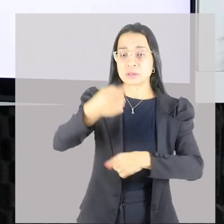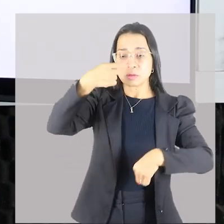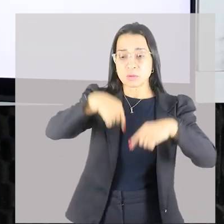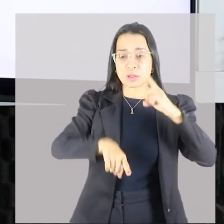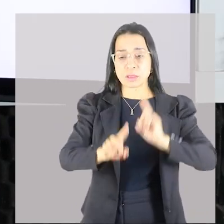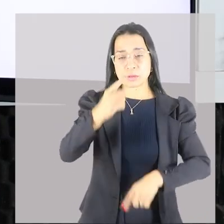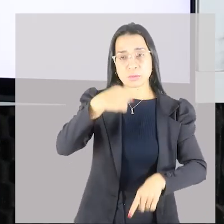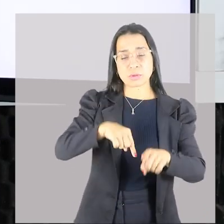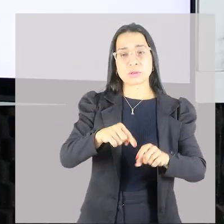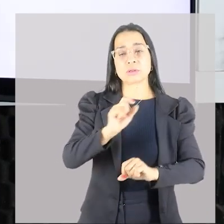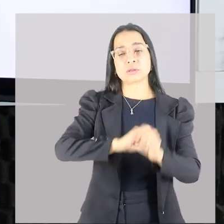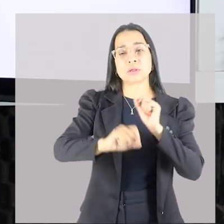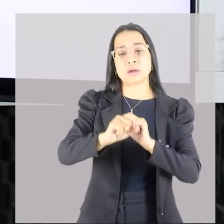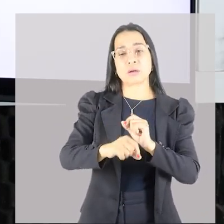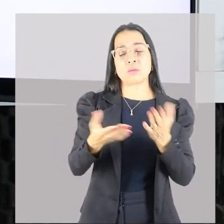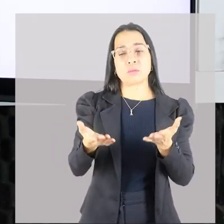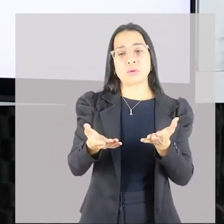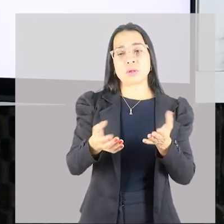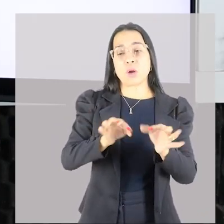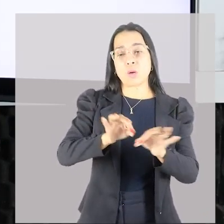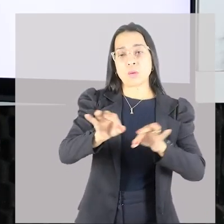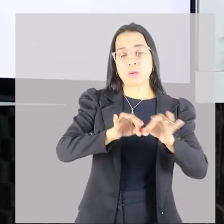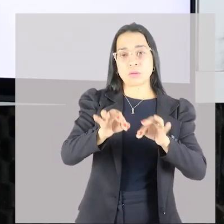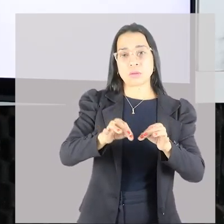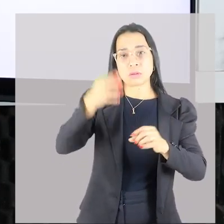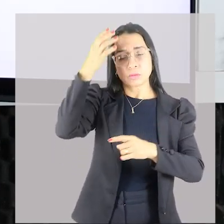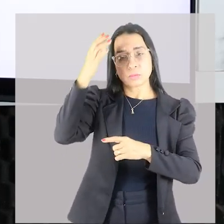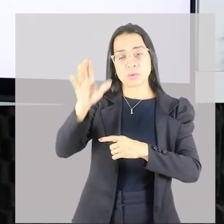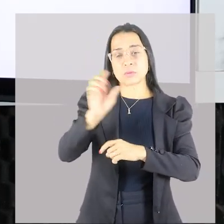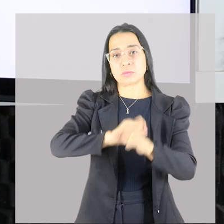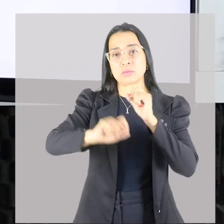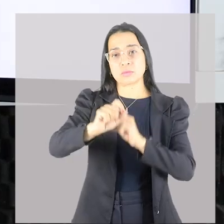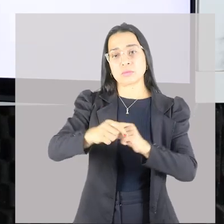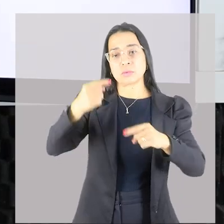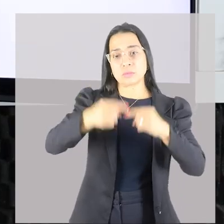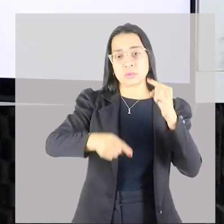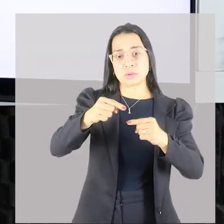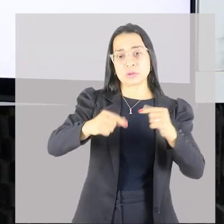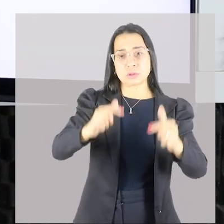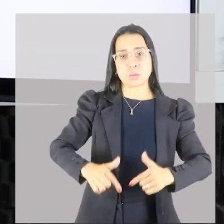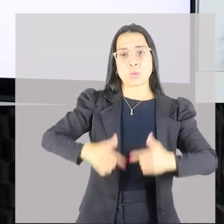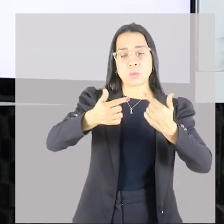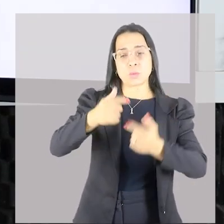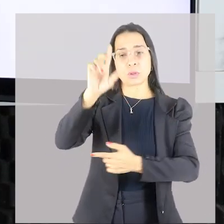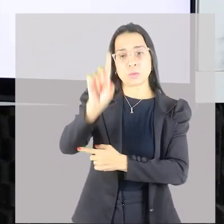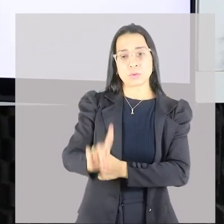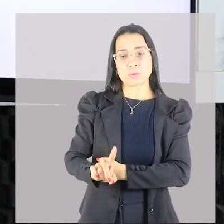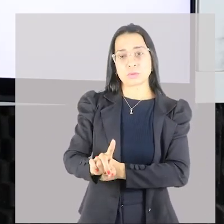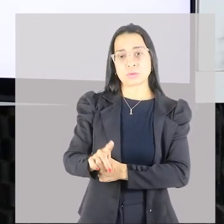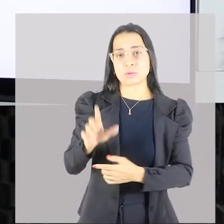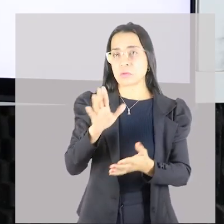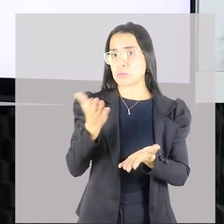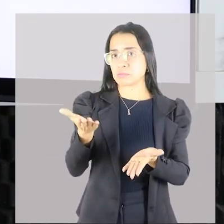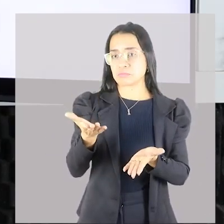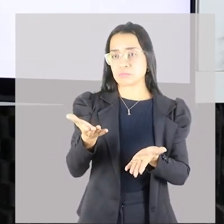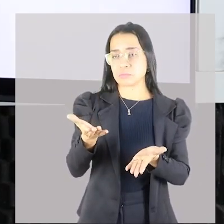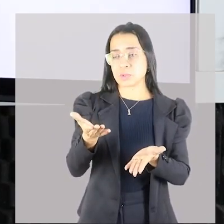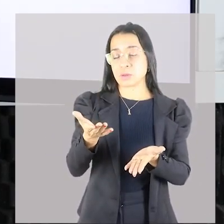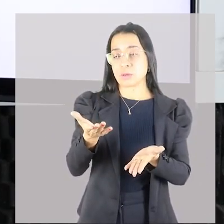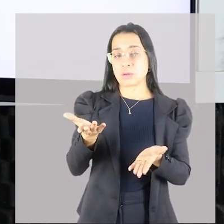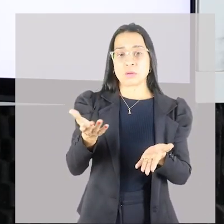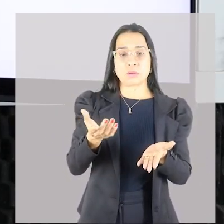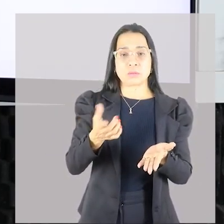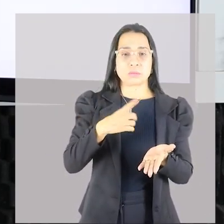de uma cultura política, de preenchimento de vazios, de luta por direitos, mas em hipótese alguma a existência